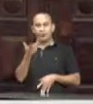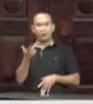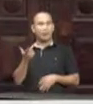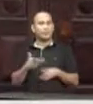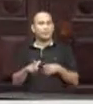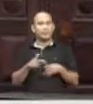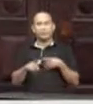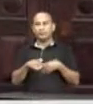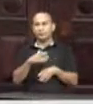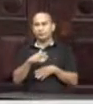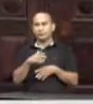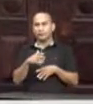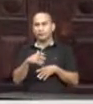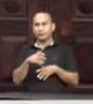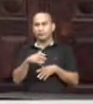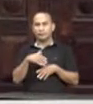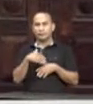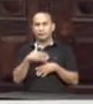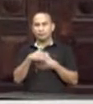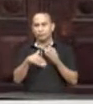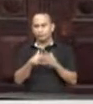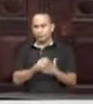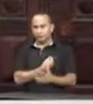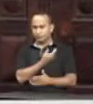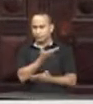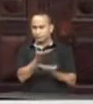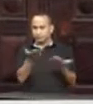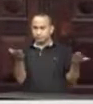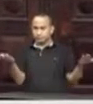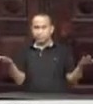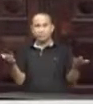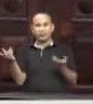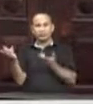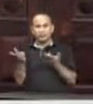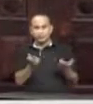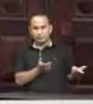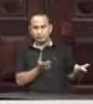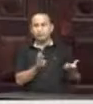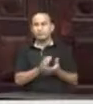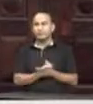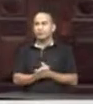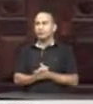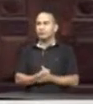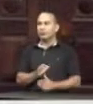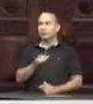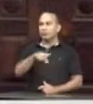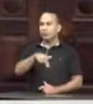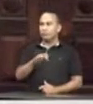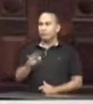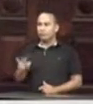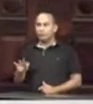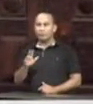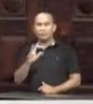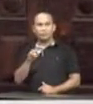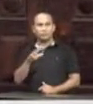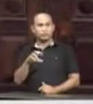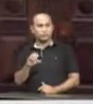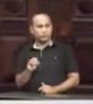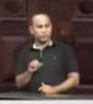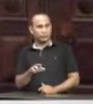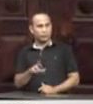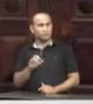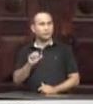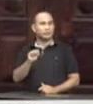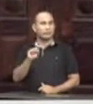todos aqueles que nos visitam aqui da região serrana, de Friburgo, também de Vassouras, Sumidouro, Carmo. Enfim, saudar e dizer